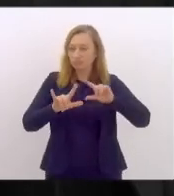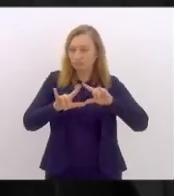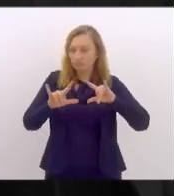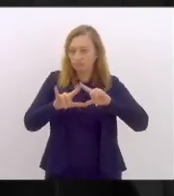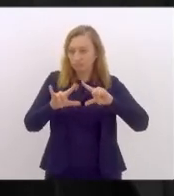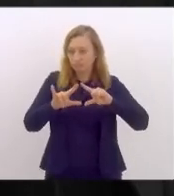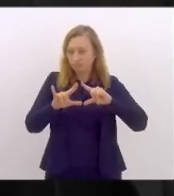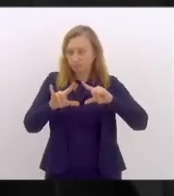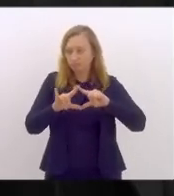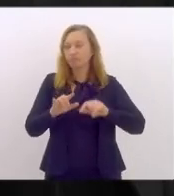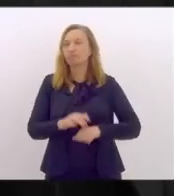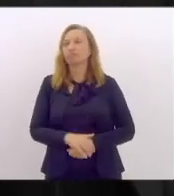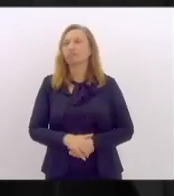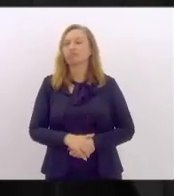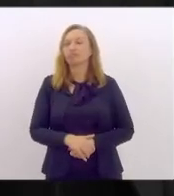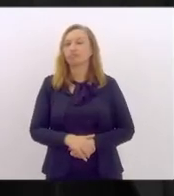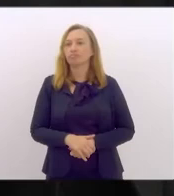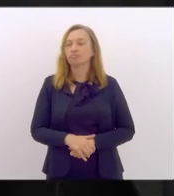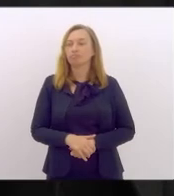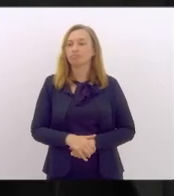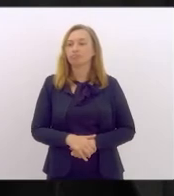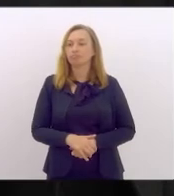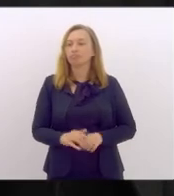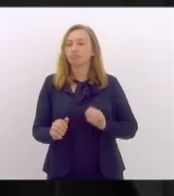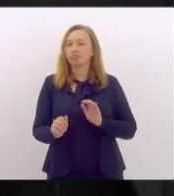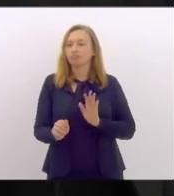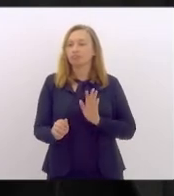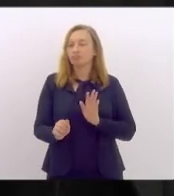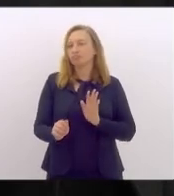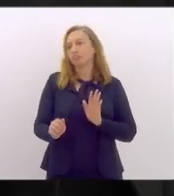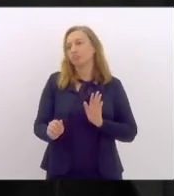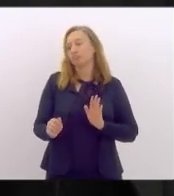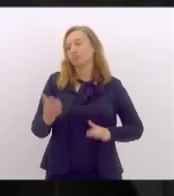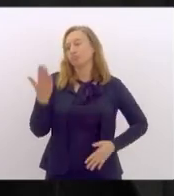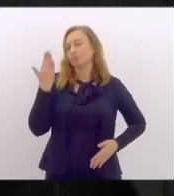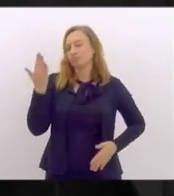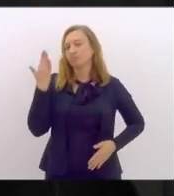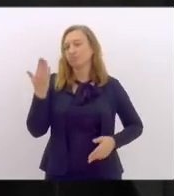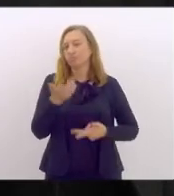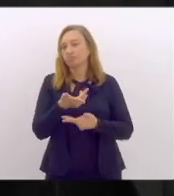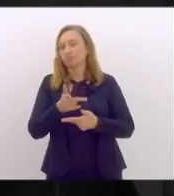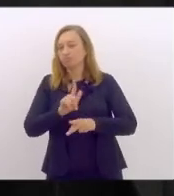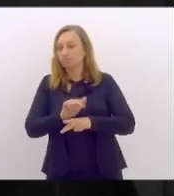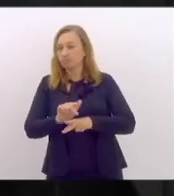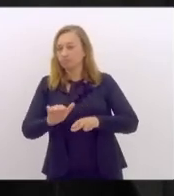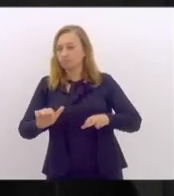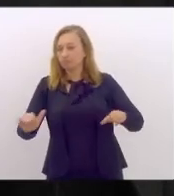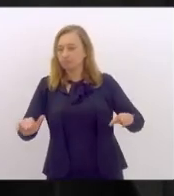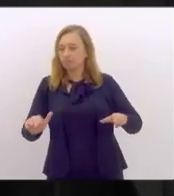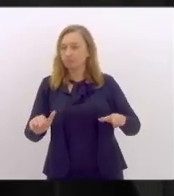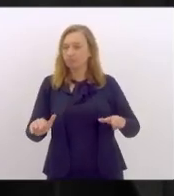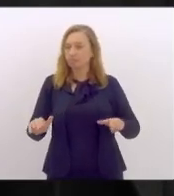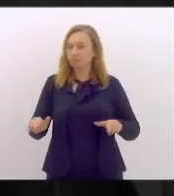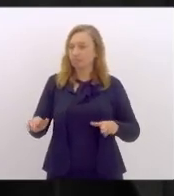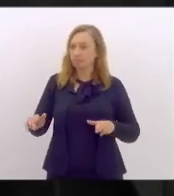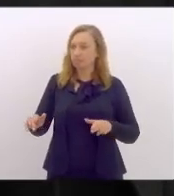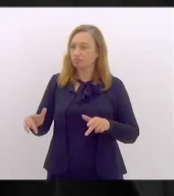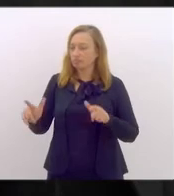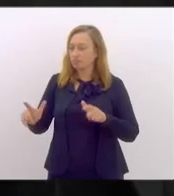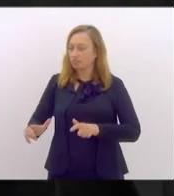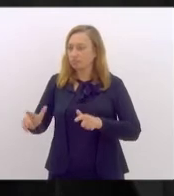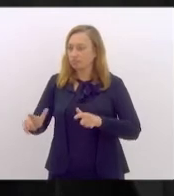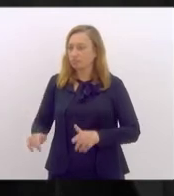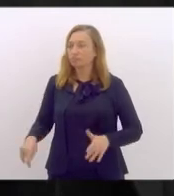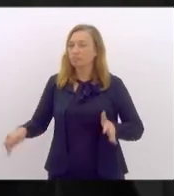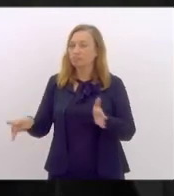que a seja de ambos definindo territórios ocupados